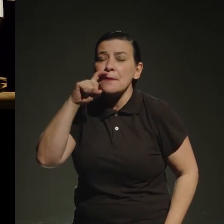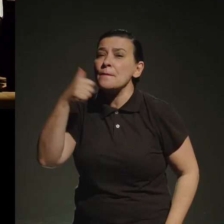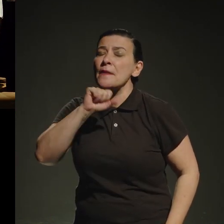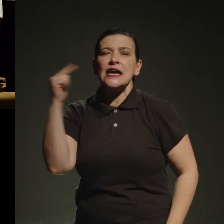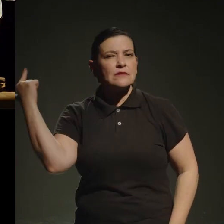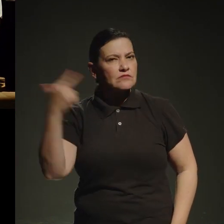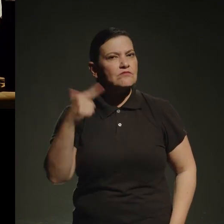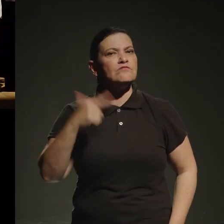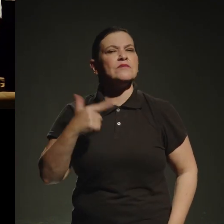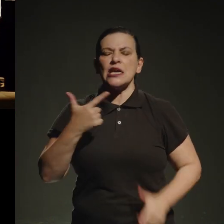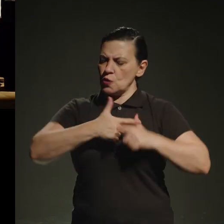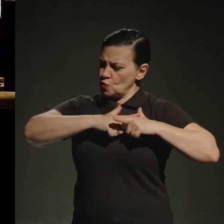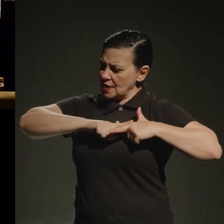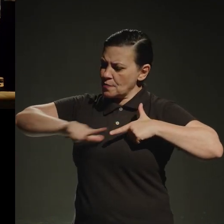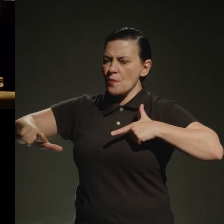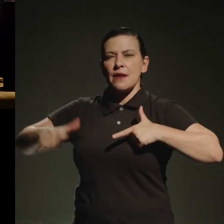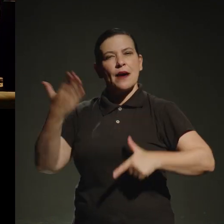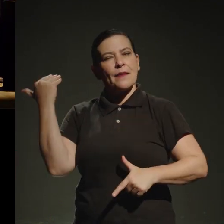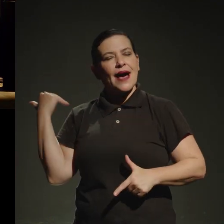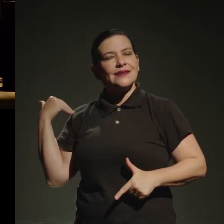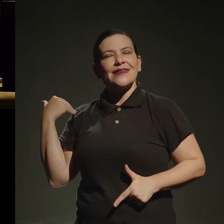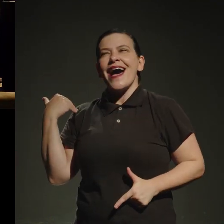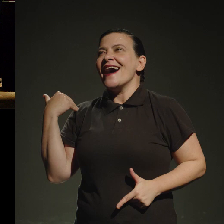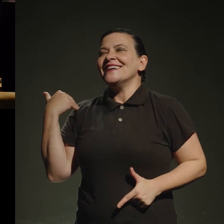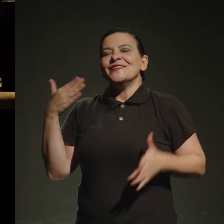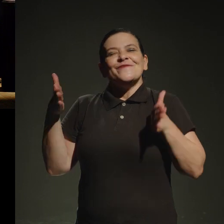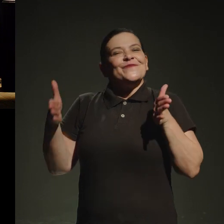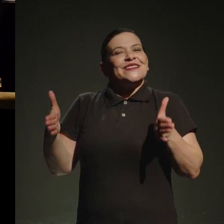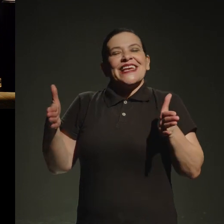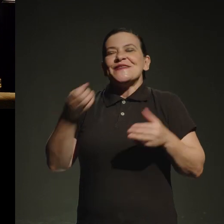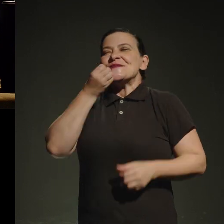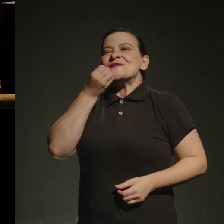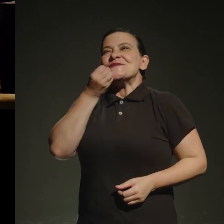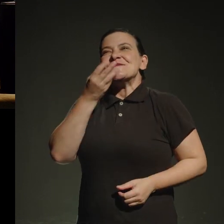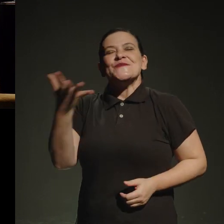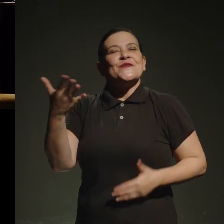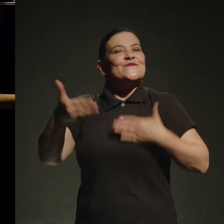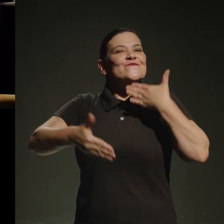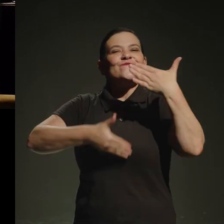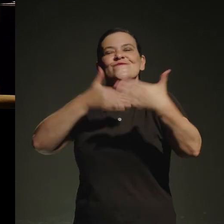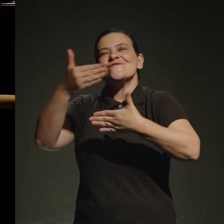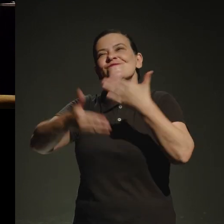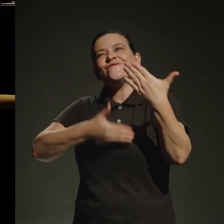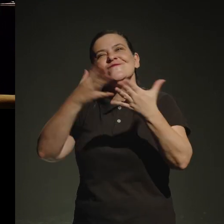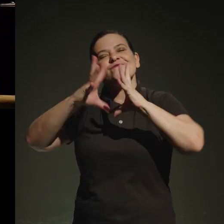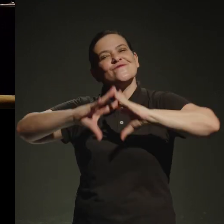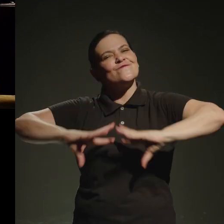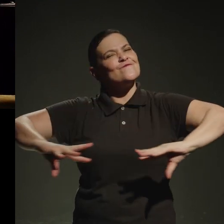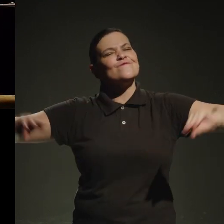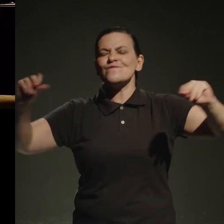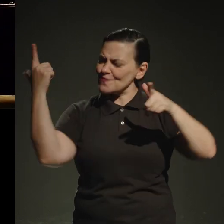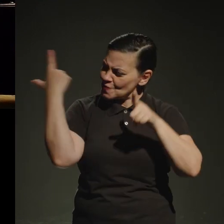de sucumbir sob a pata imunda desta idade do chumbo, mesmo com todo o preconceito,